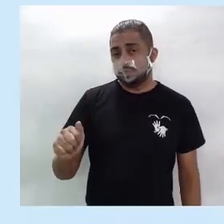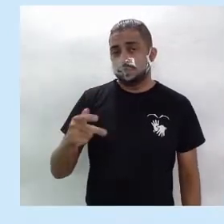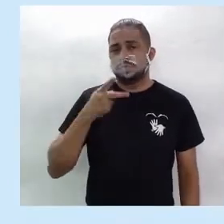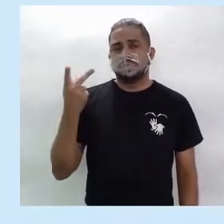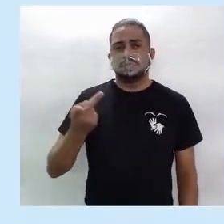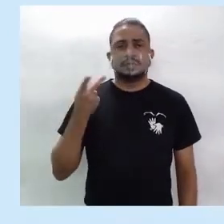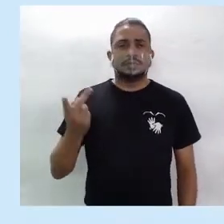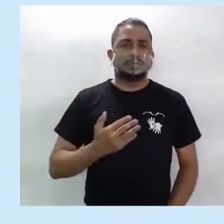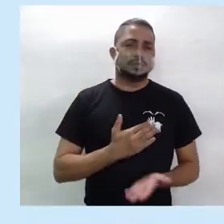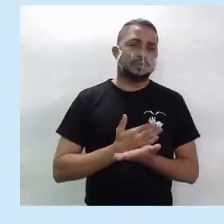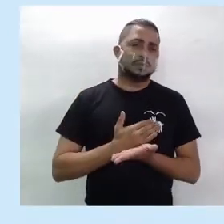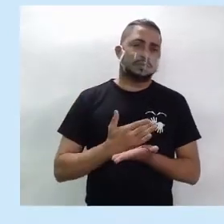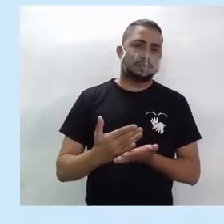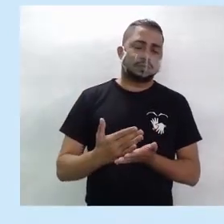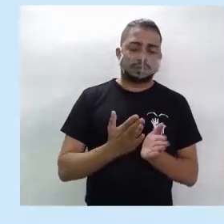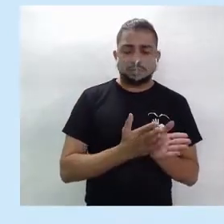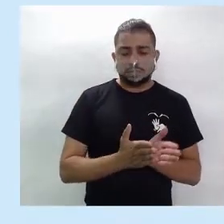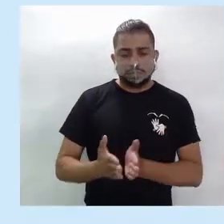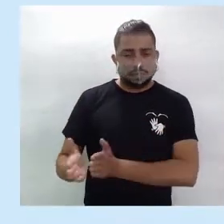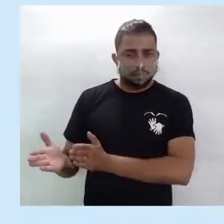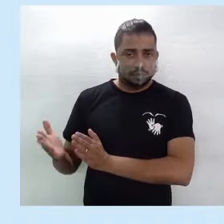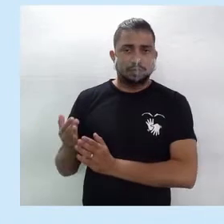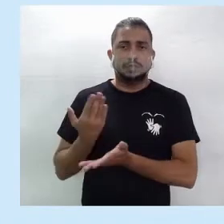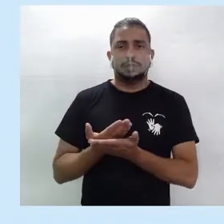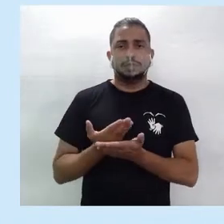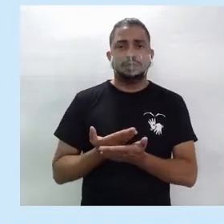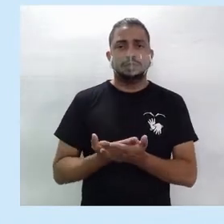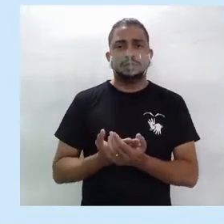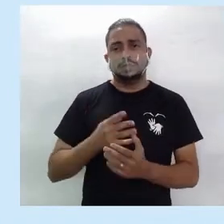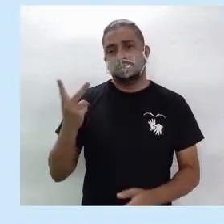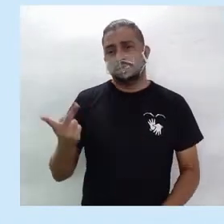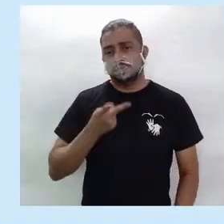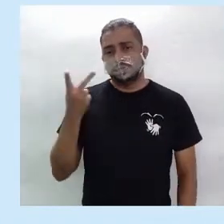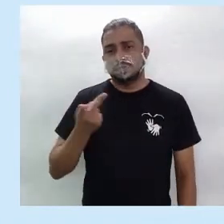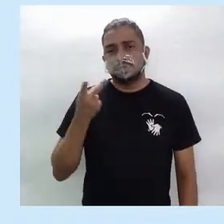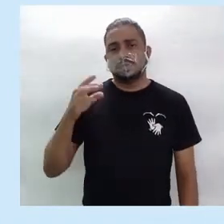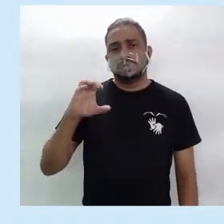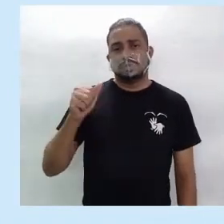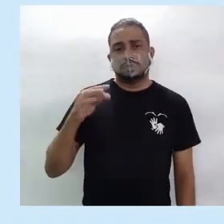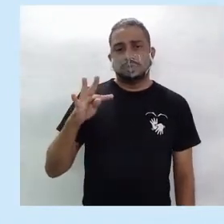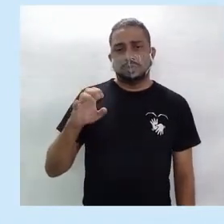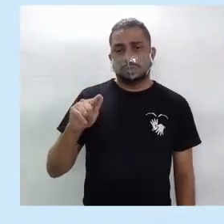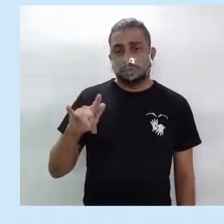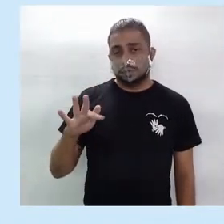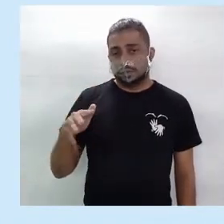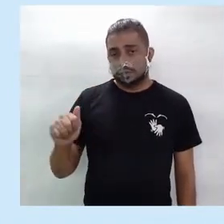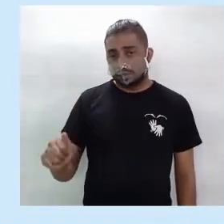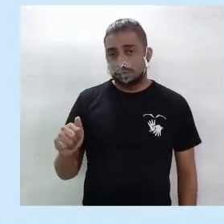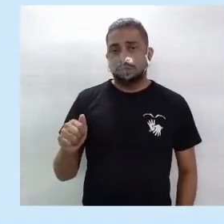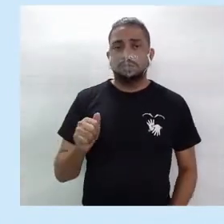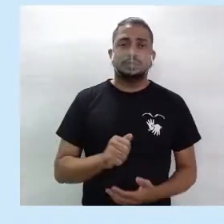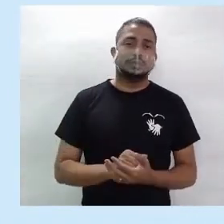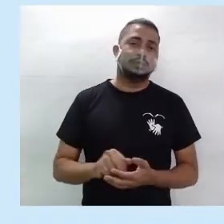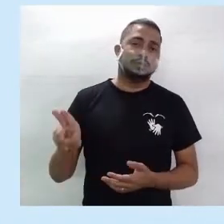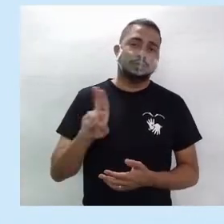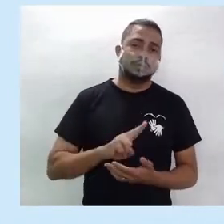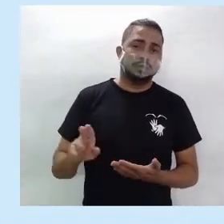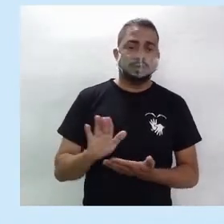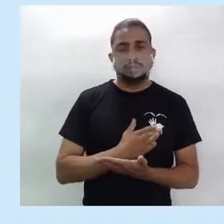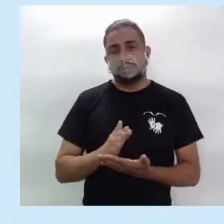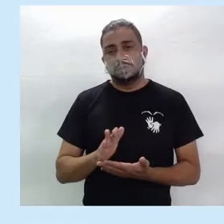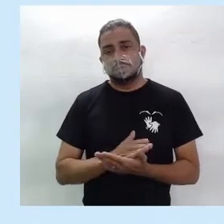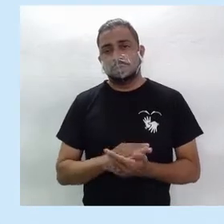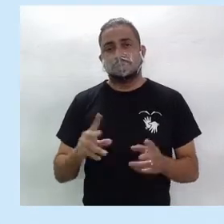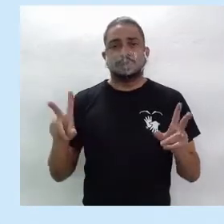que a gente vai começar uma série, tá, de aulas que fala sobre cartografia. Vamos analisar algumas categorias,